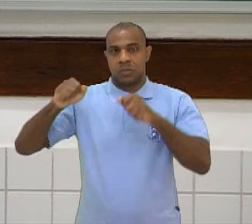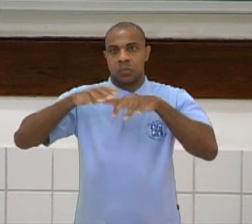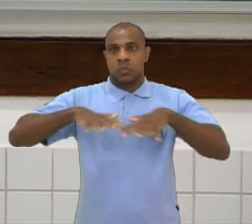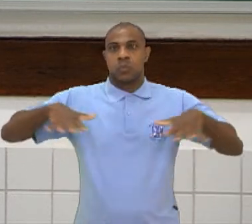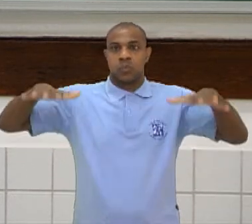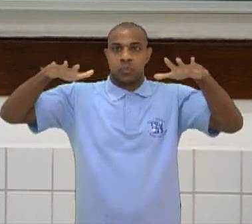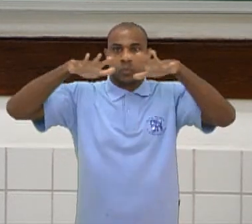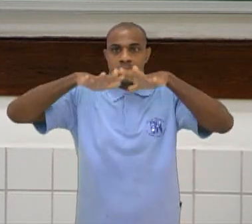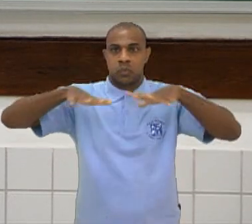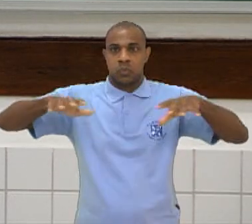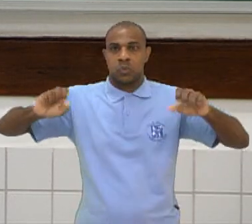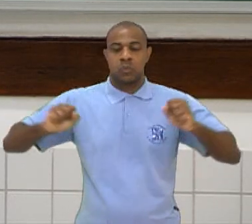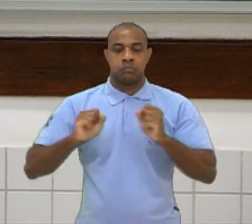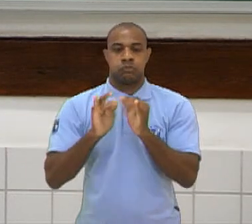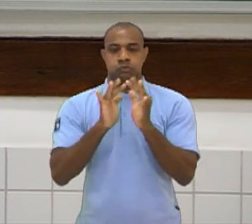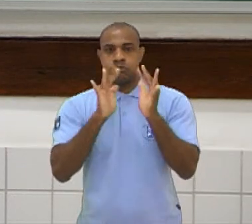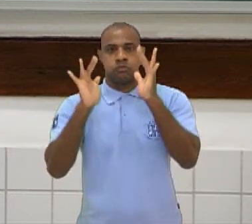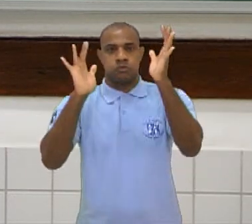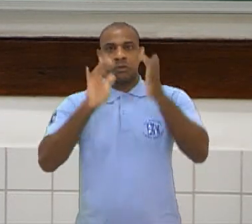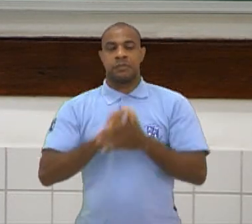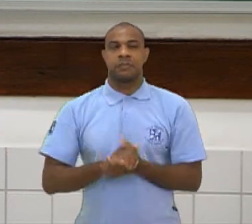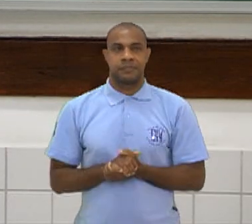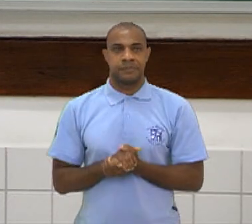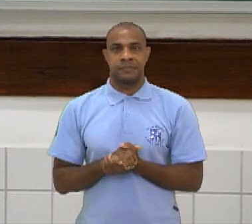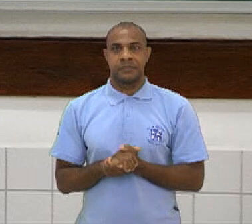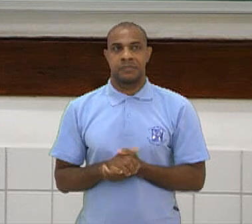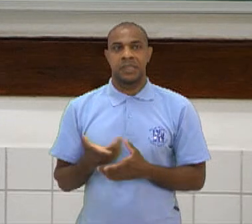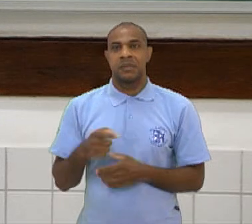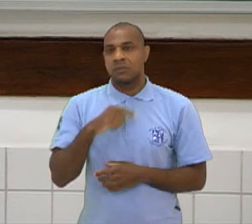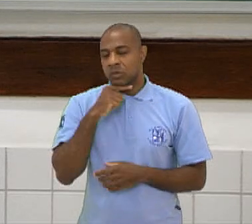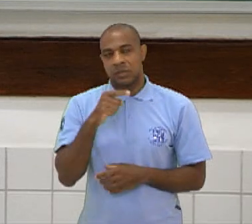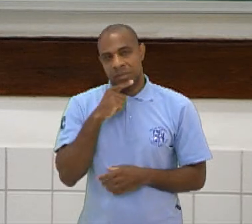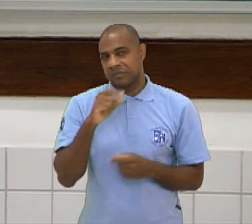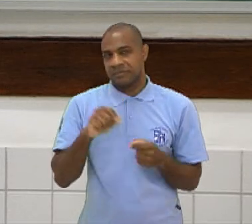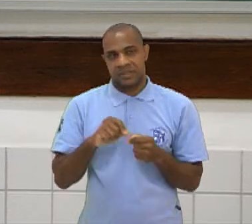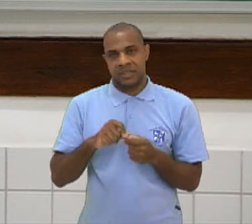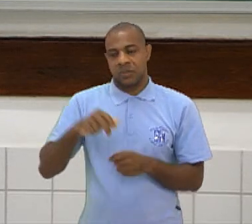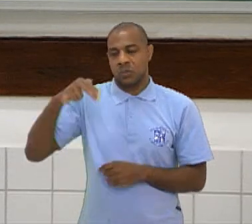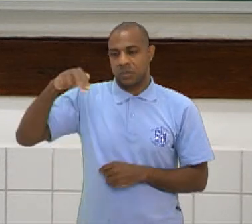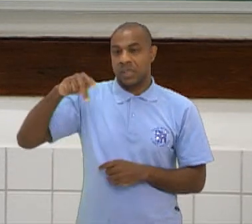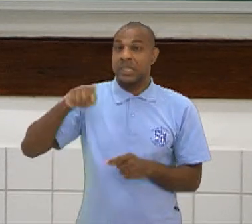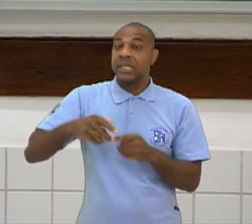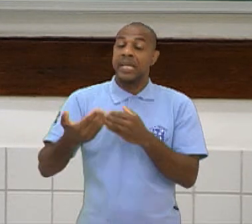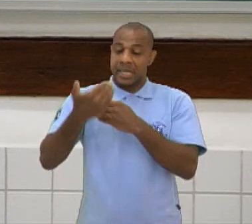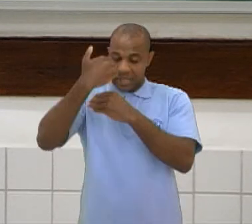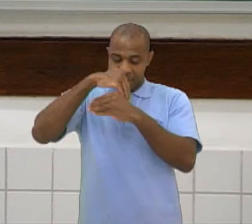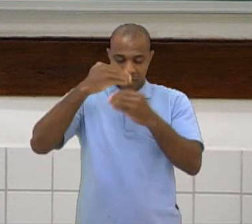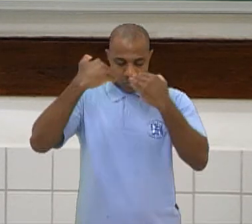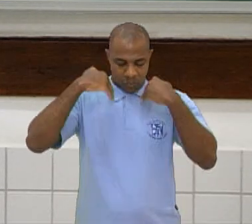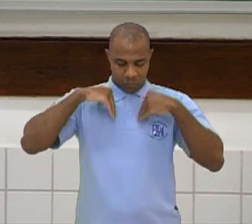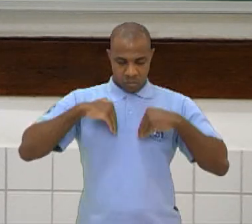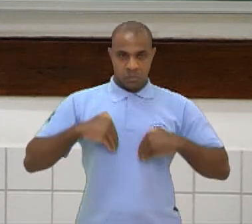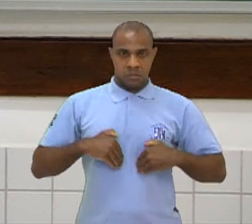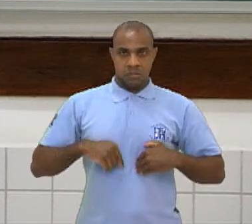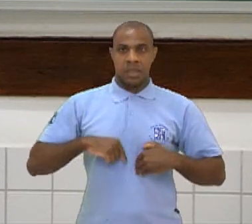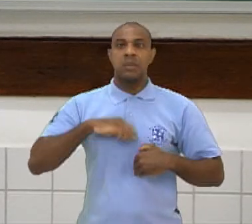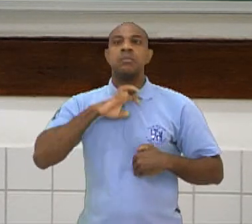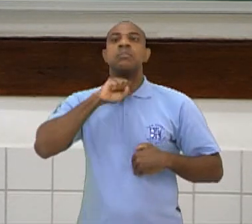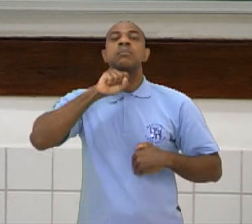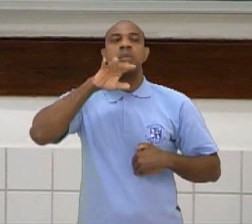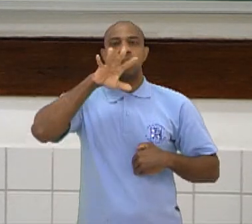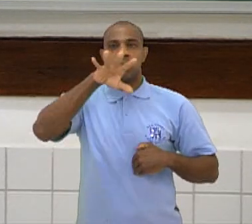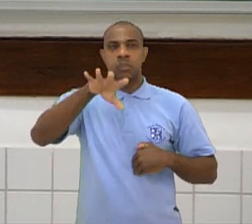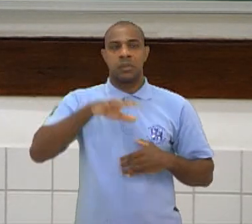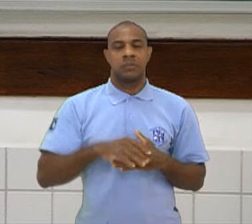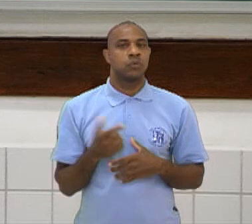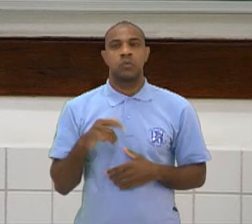muito mais fácil simplesmente respirar e colocar ele para dentro, mas ele não consegue fazer isso. Ele até entra no nosso corpo, mas ele sai exatamente da forma que entrou. A gente não consegue